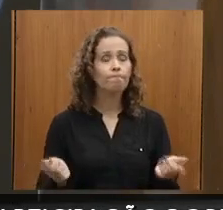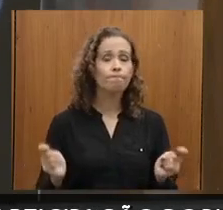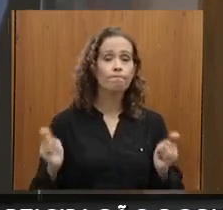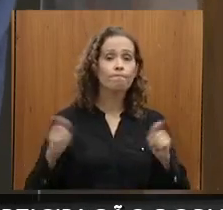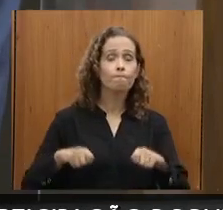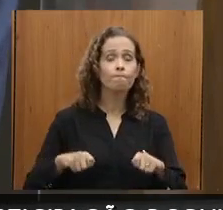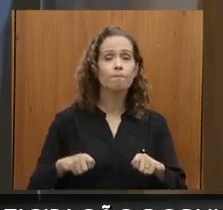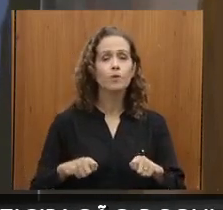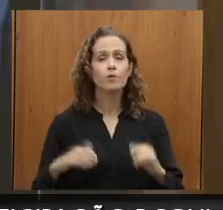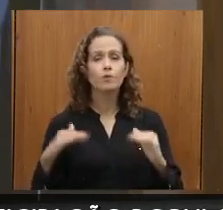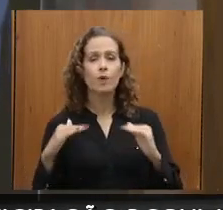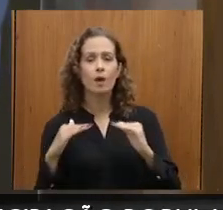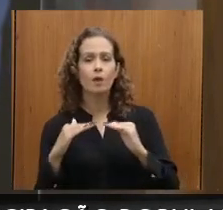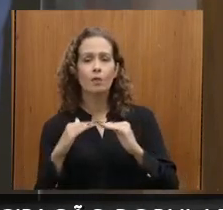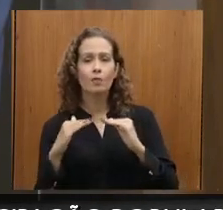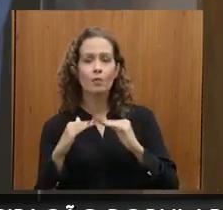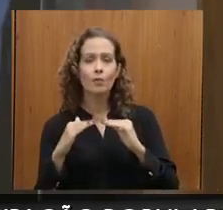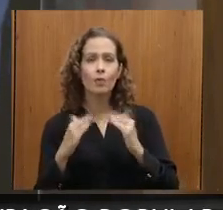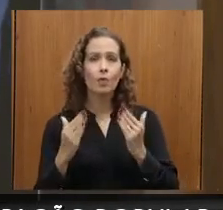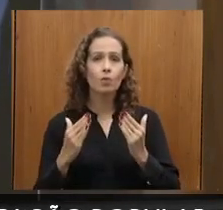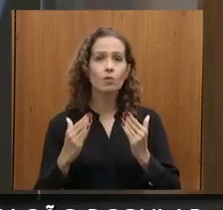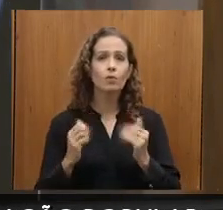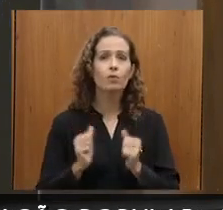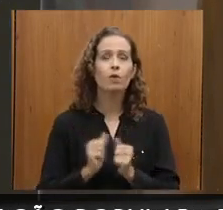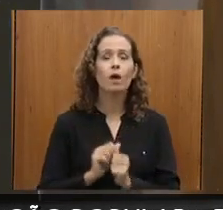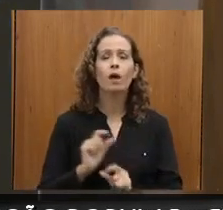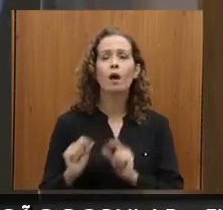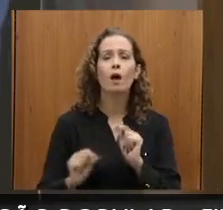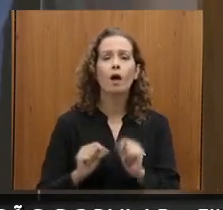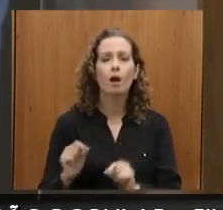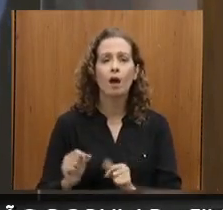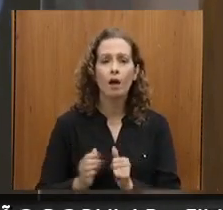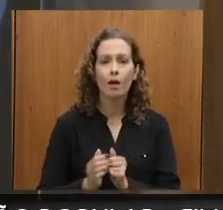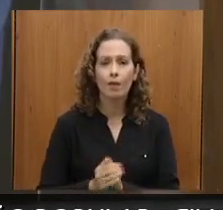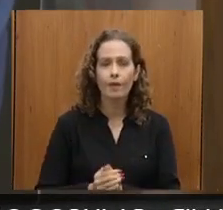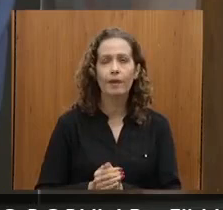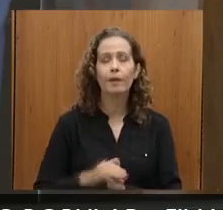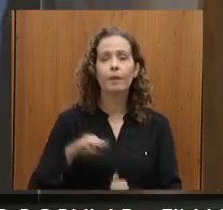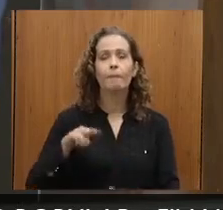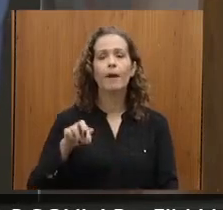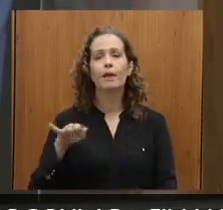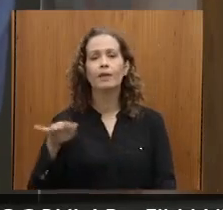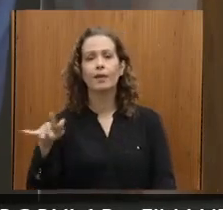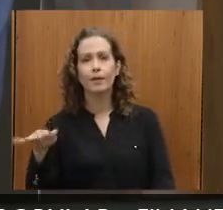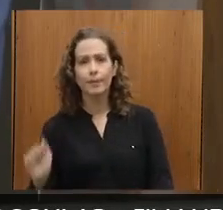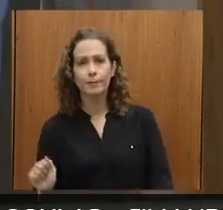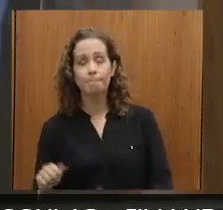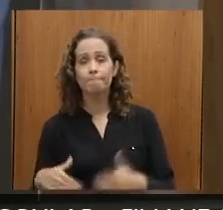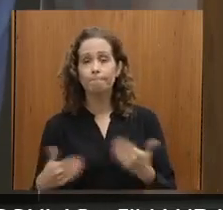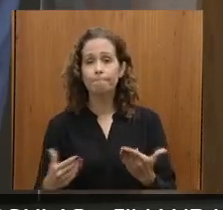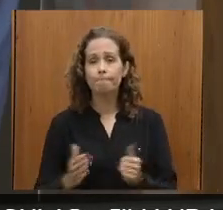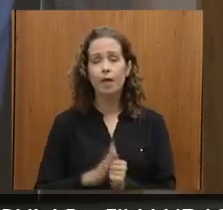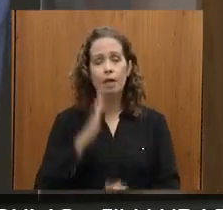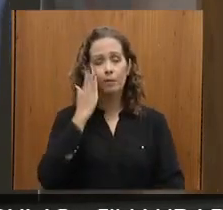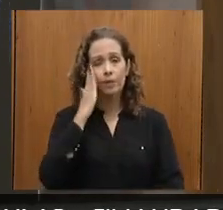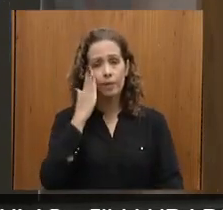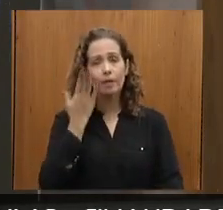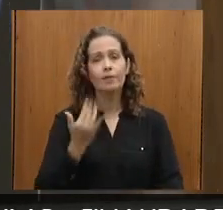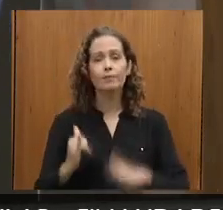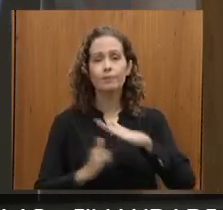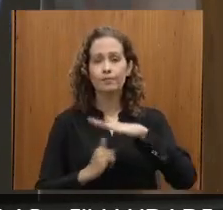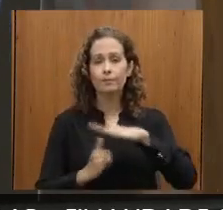acordo em relação à Mariana. Vou também fazer aqui uma ressalva, Luiz, eu entendo o seu lugar institucional,